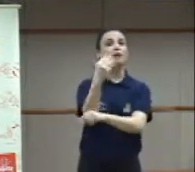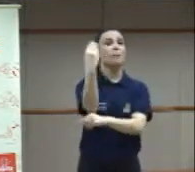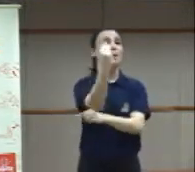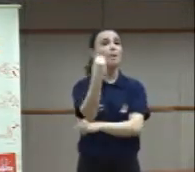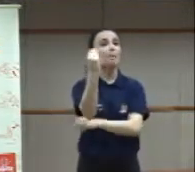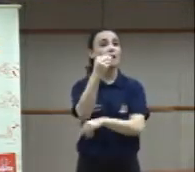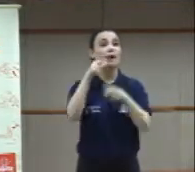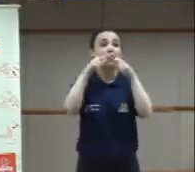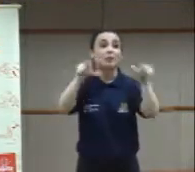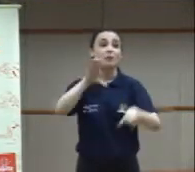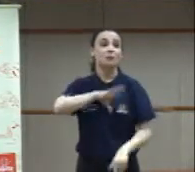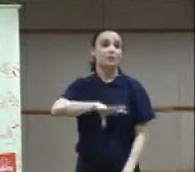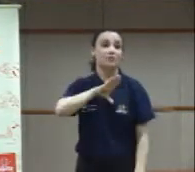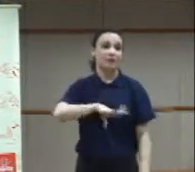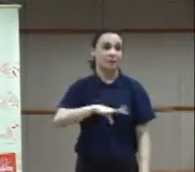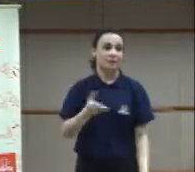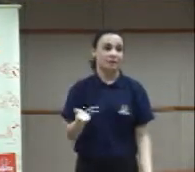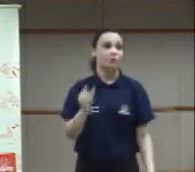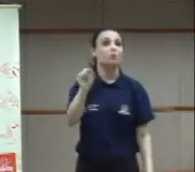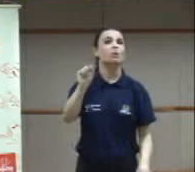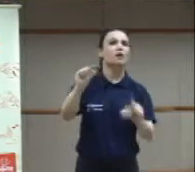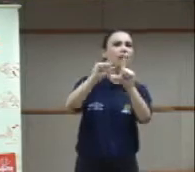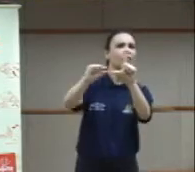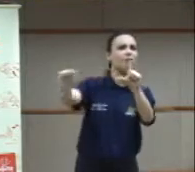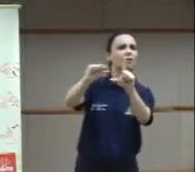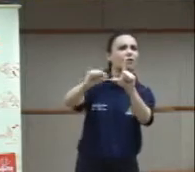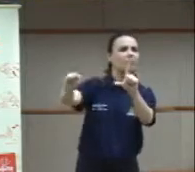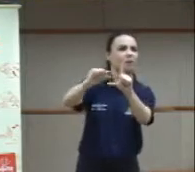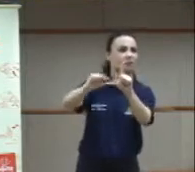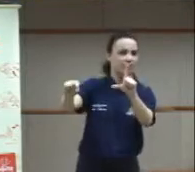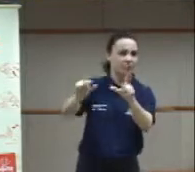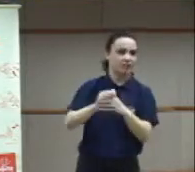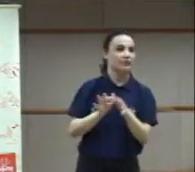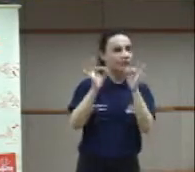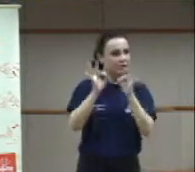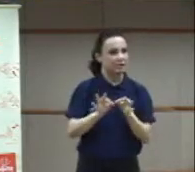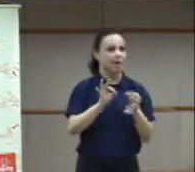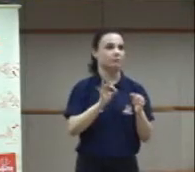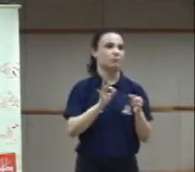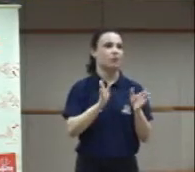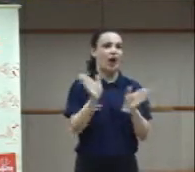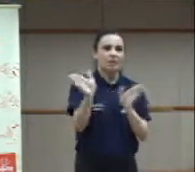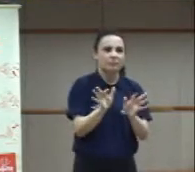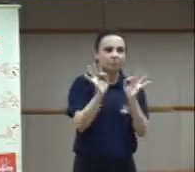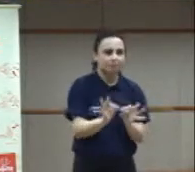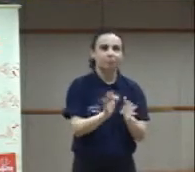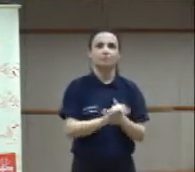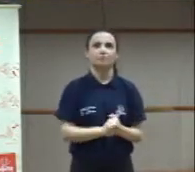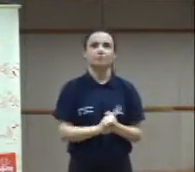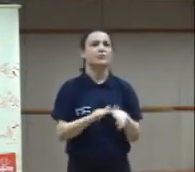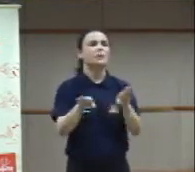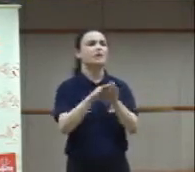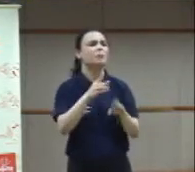acessível para todos, né? Aí eu estou dando uma aula correta. Não fazer ditados. Outra